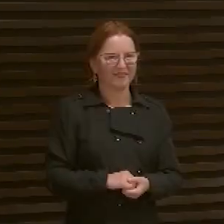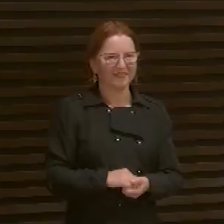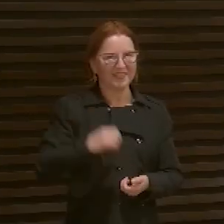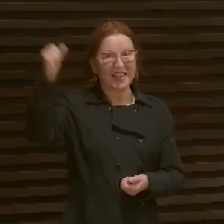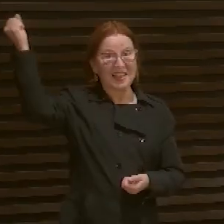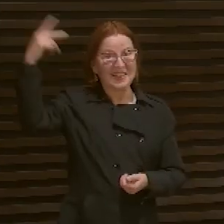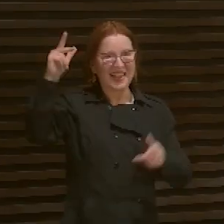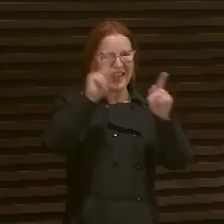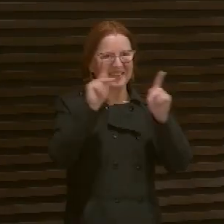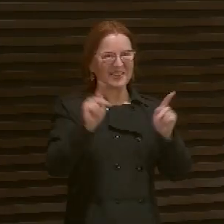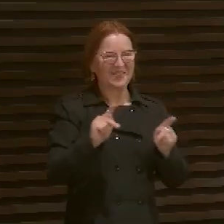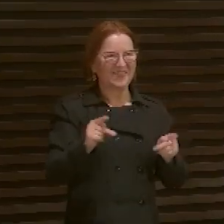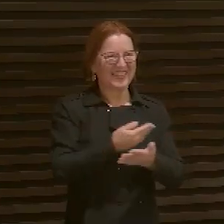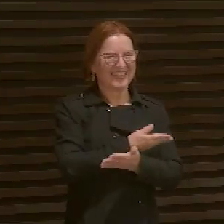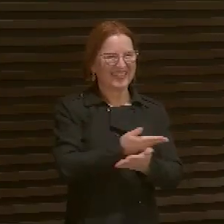Graça e paz, irmãos.